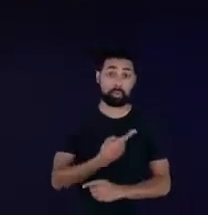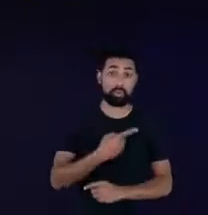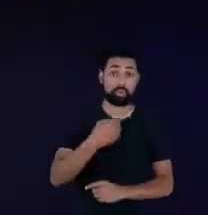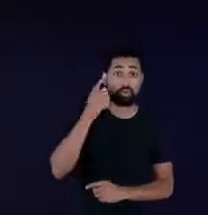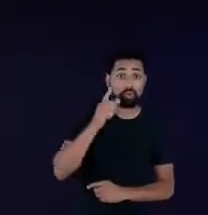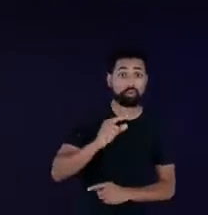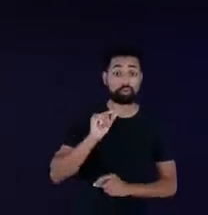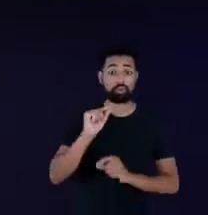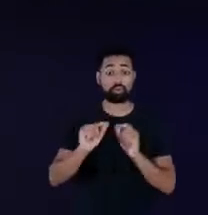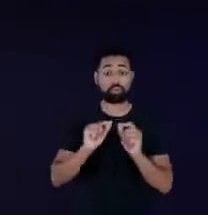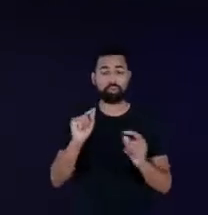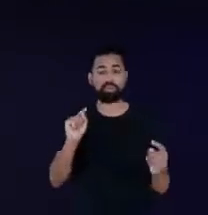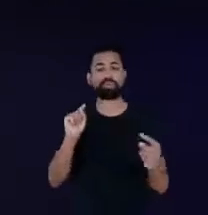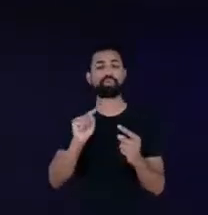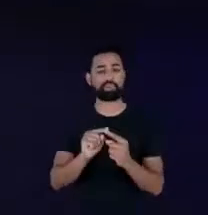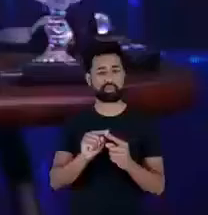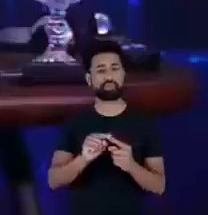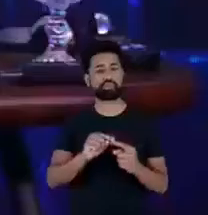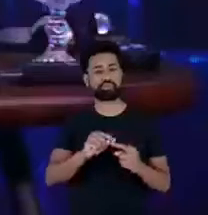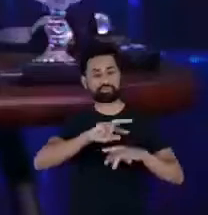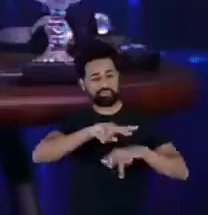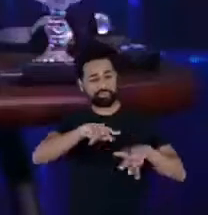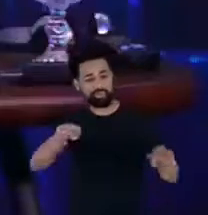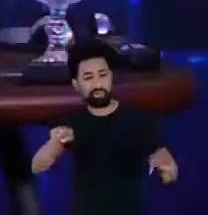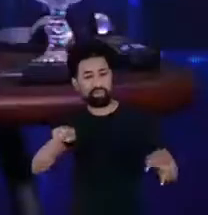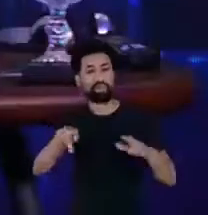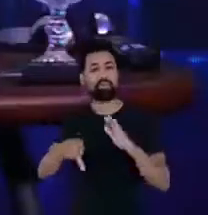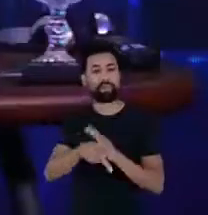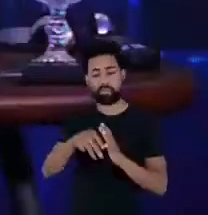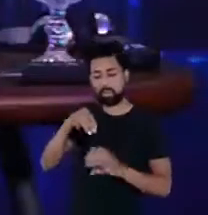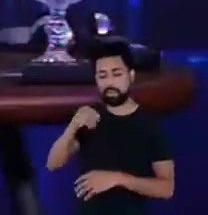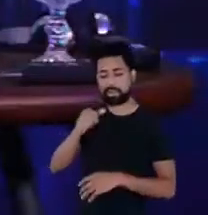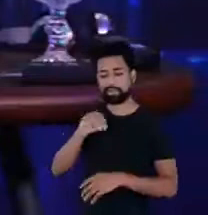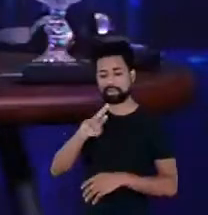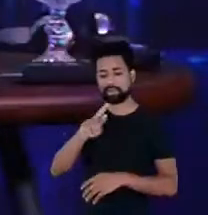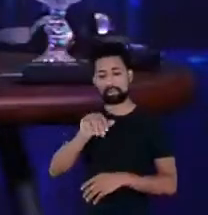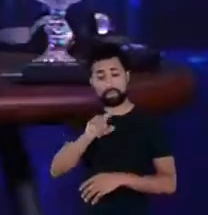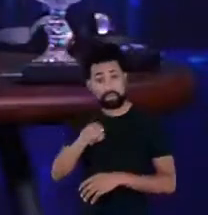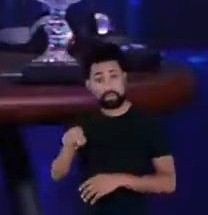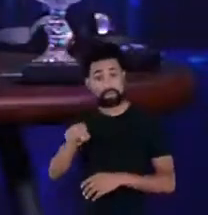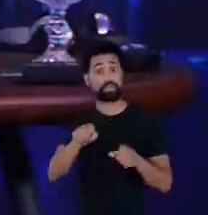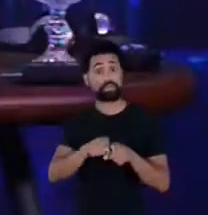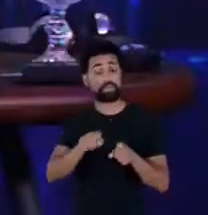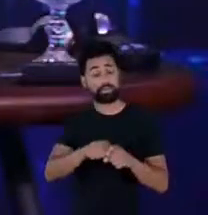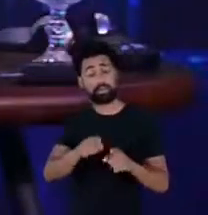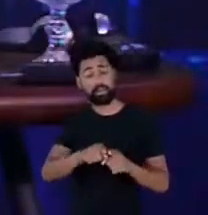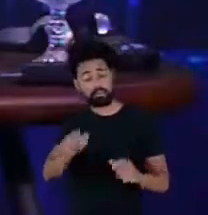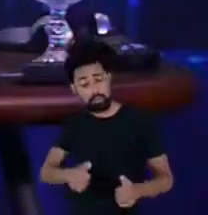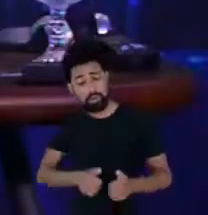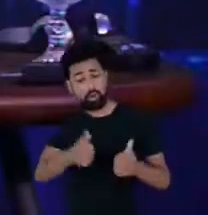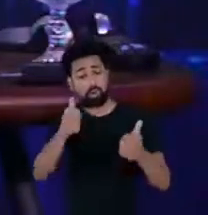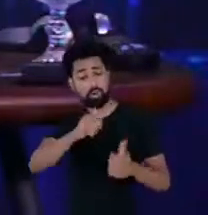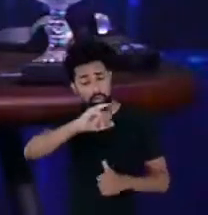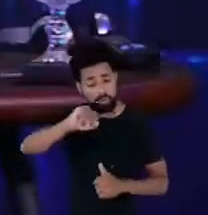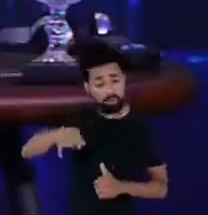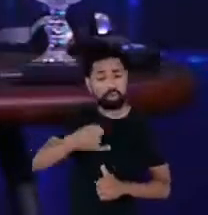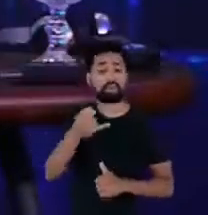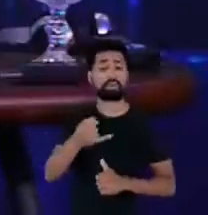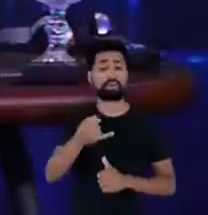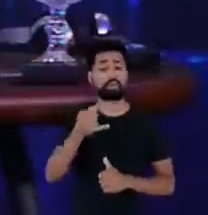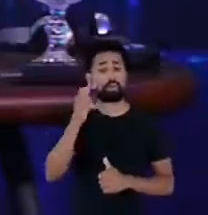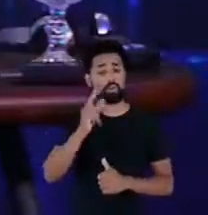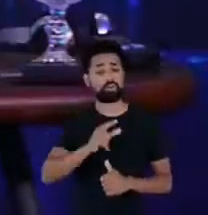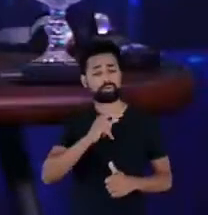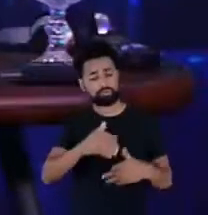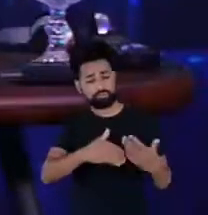nossos objetivos de diversificação da matriz, de aproveitar mais os recursos para seguir na linha